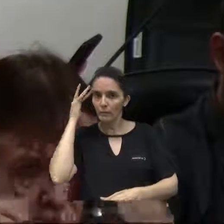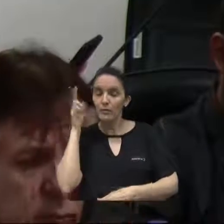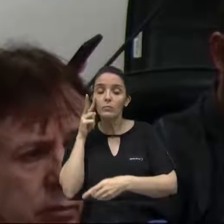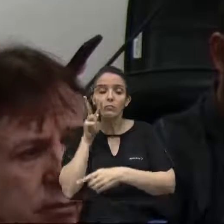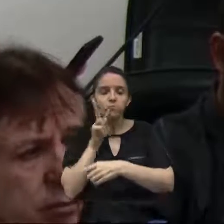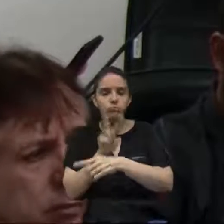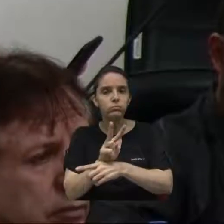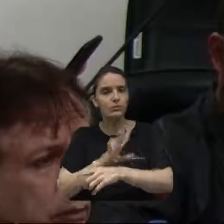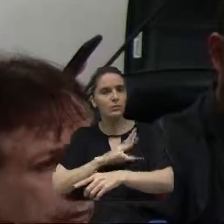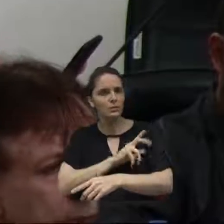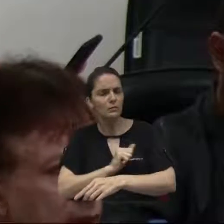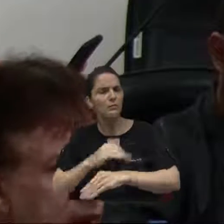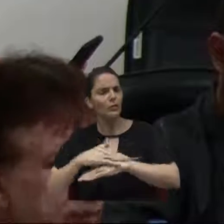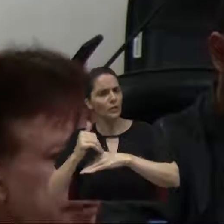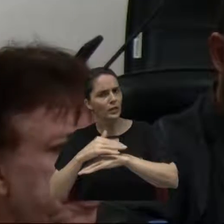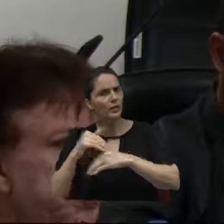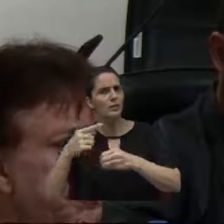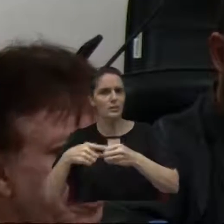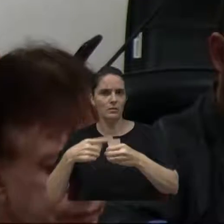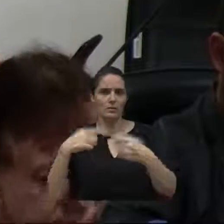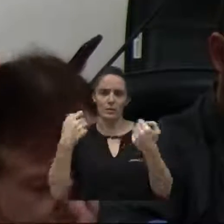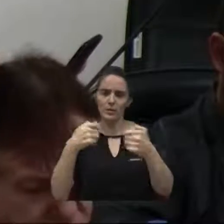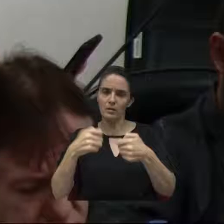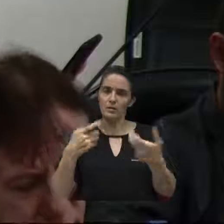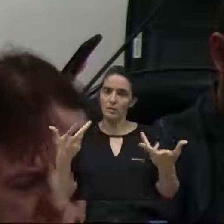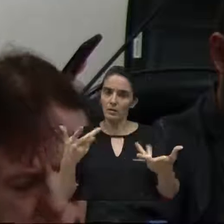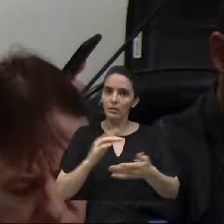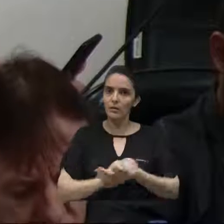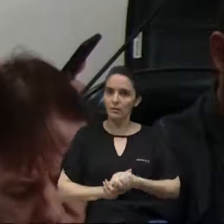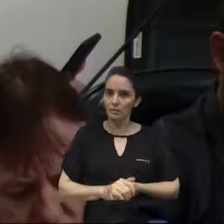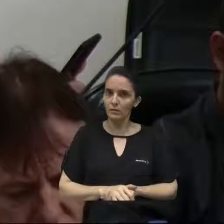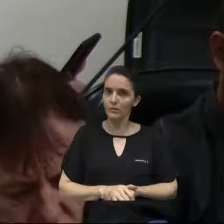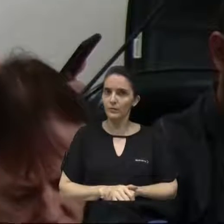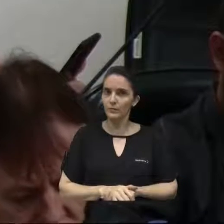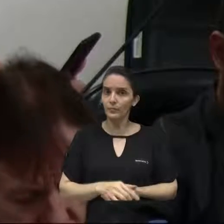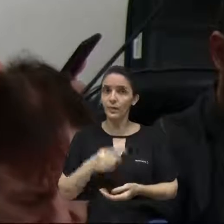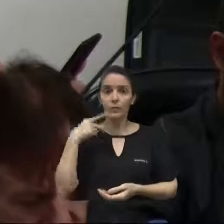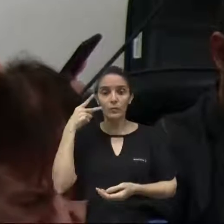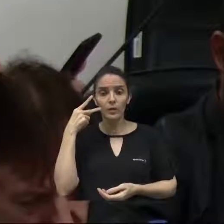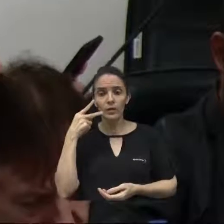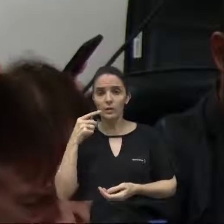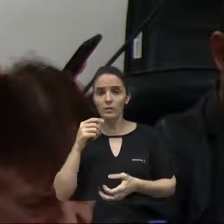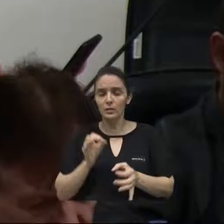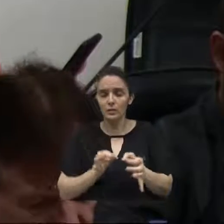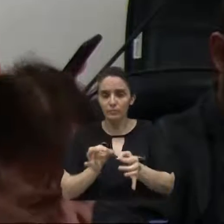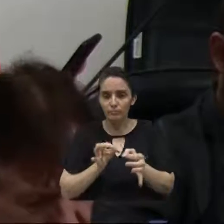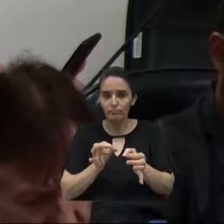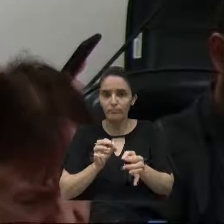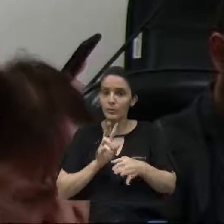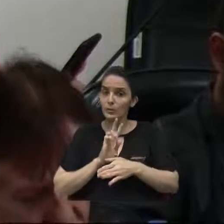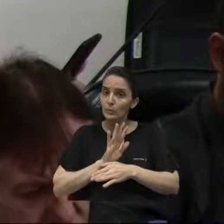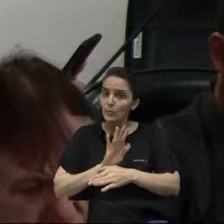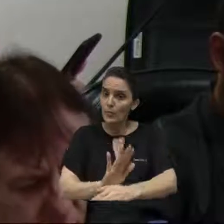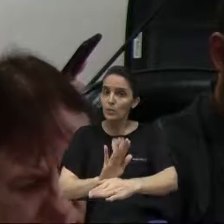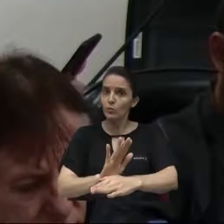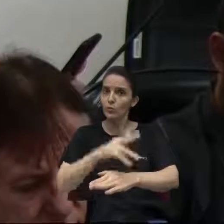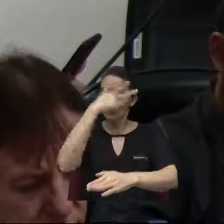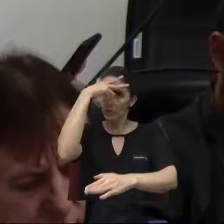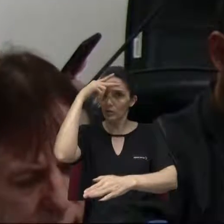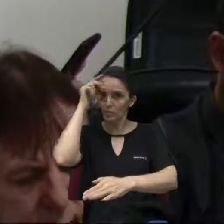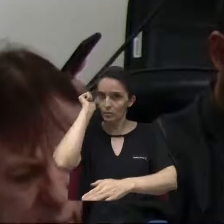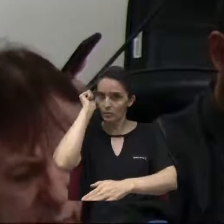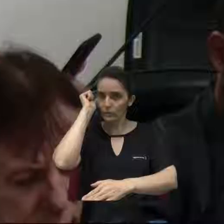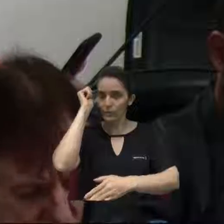com amor e com carinho por ela. Nós, vereadores, estamos fazendo isso para ajudar o Executivo. Muito obrigado, senhora